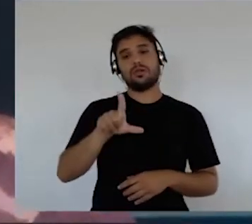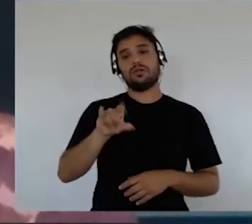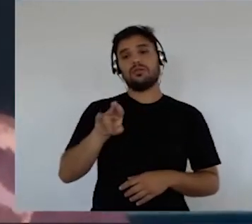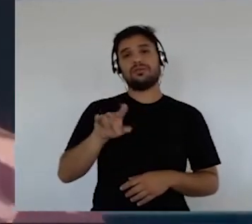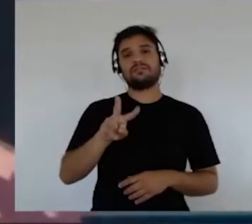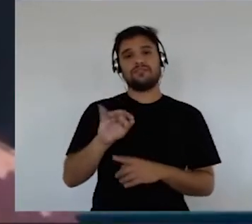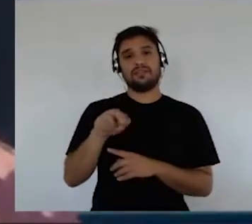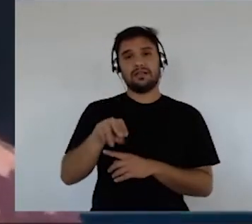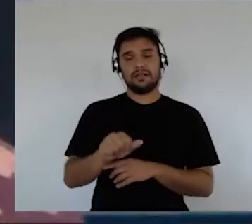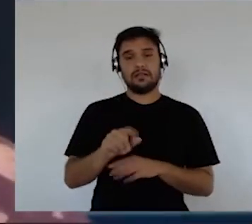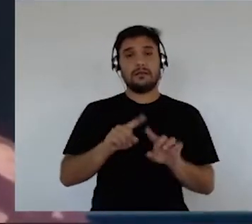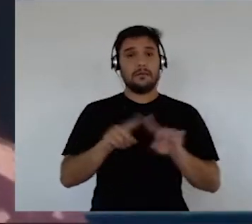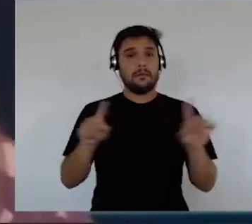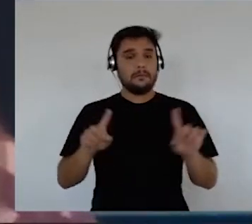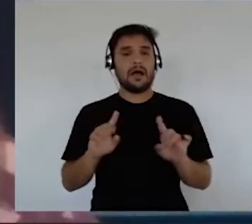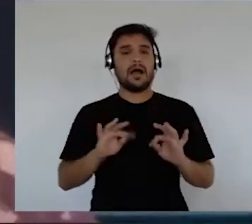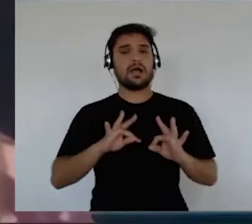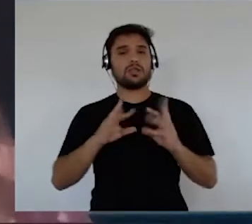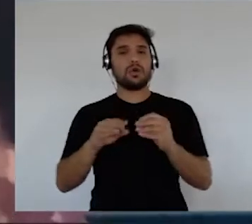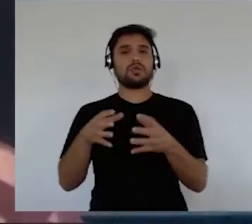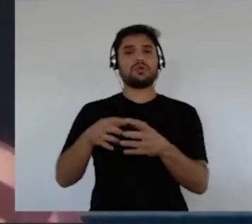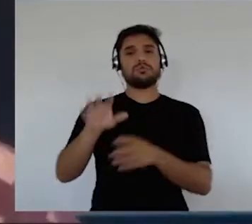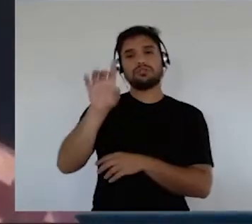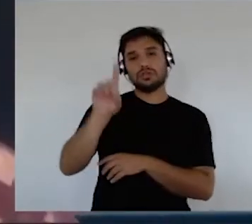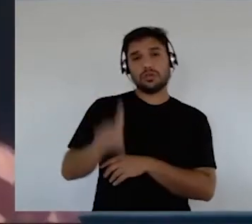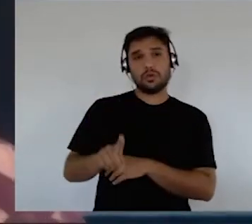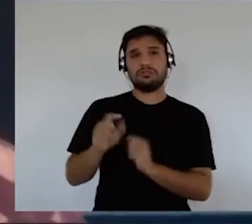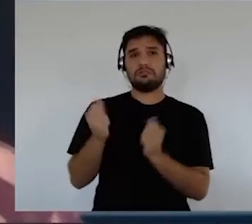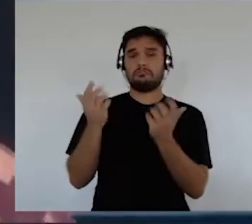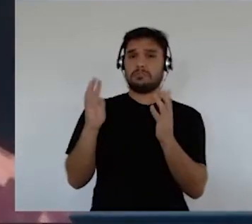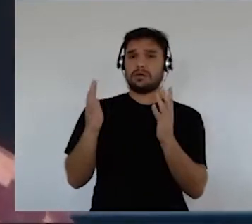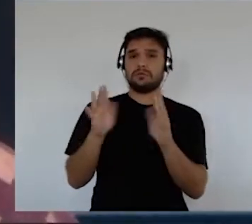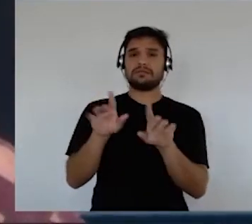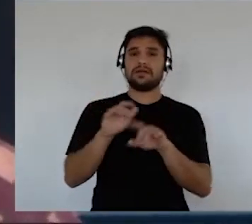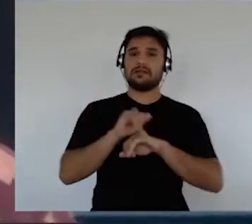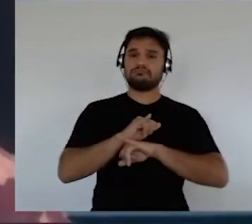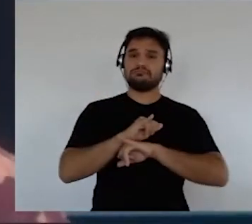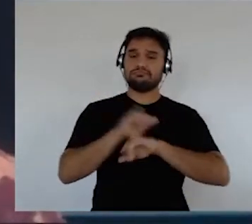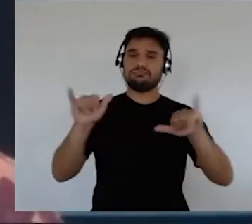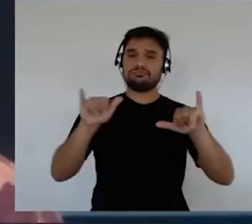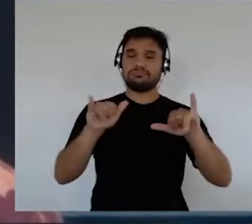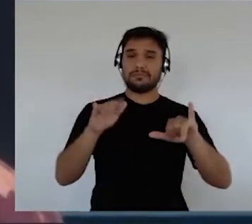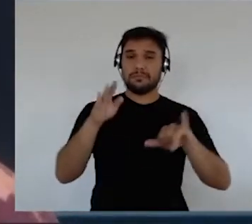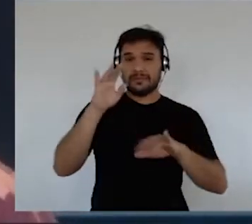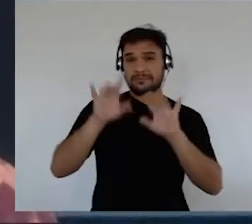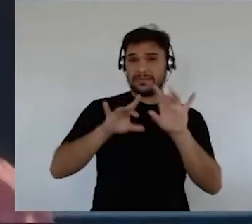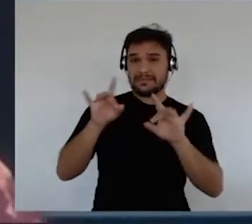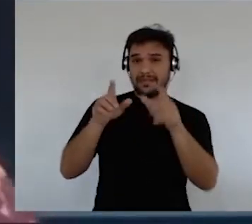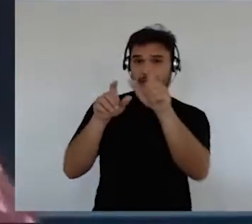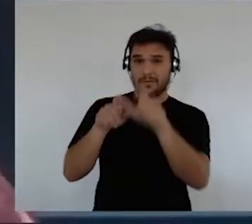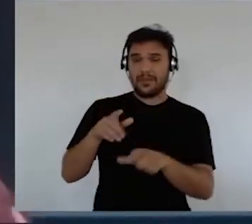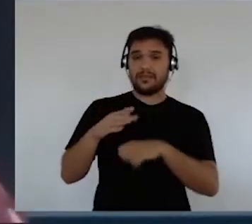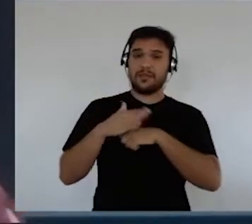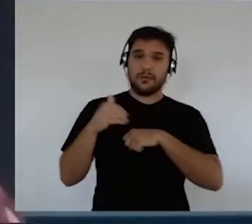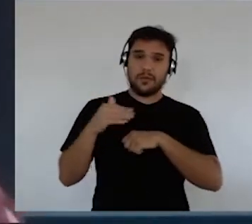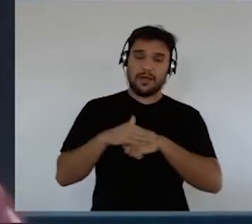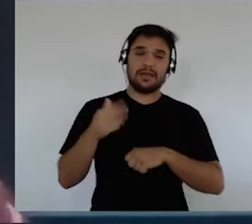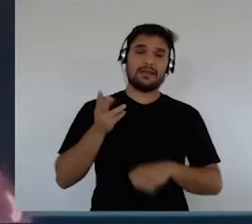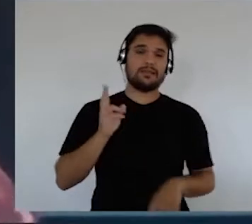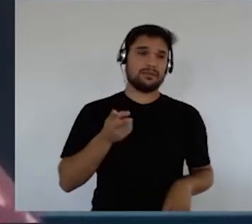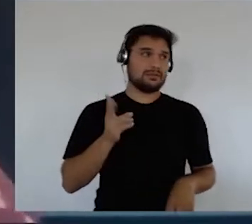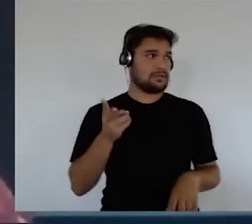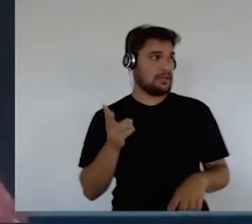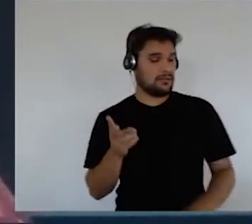Viana, mas, na verdade, toda a diretoria parabenizada, um registro aqui especial para ele, pelo carinho, né, que tenho